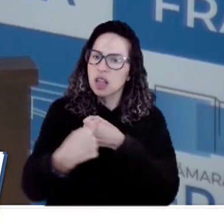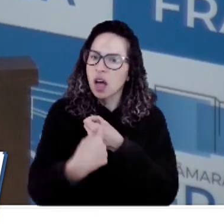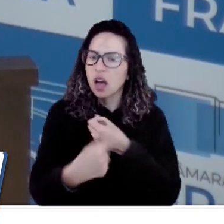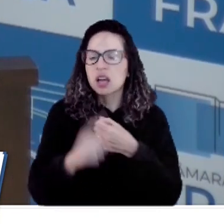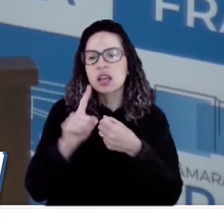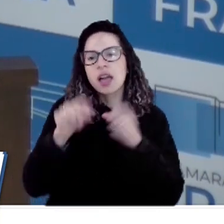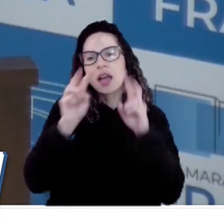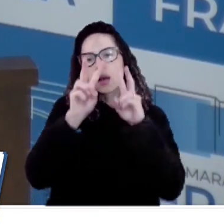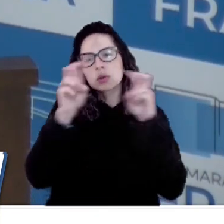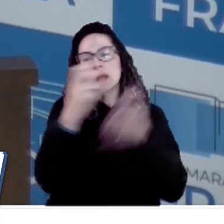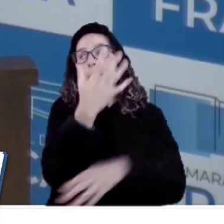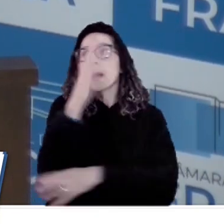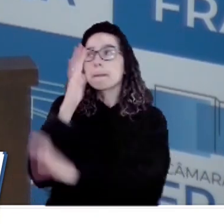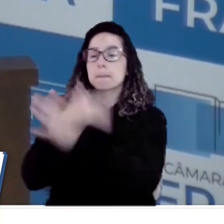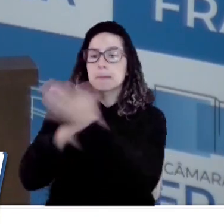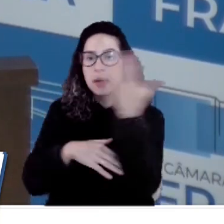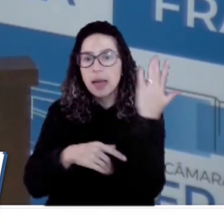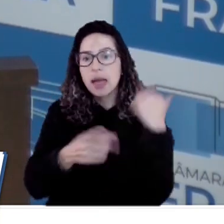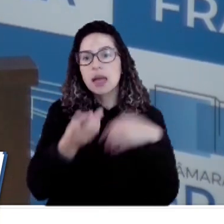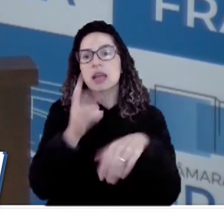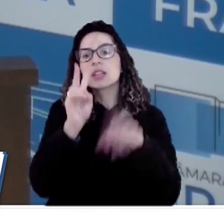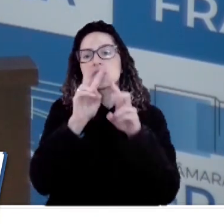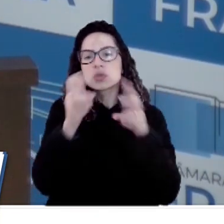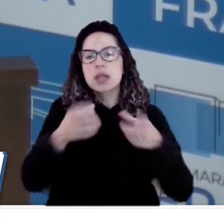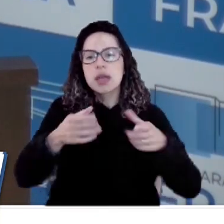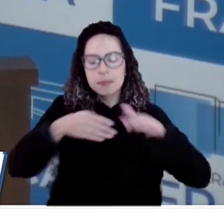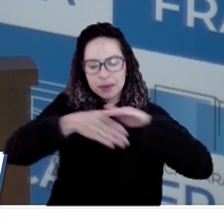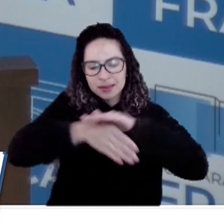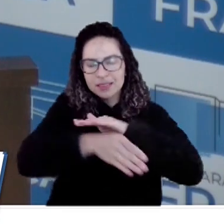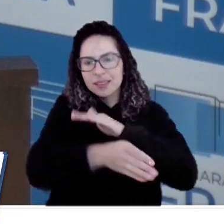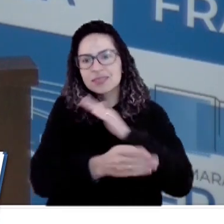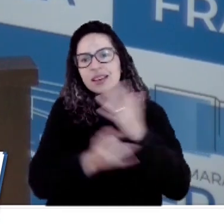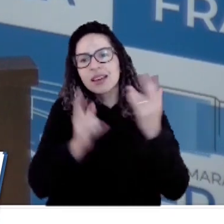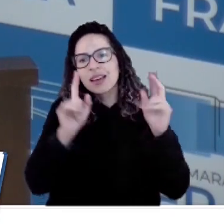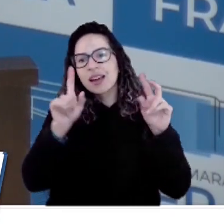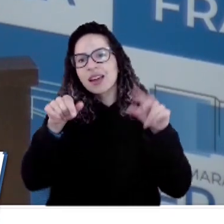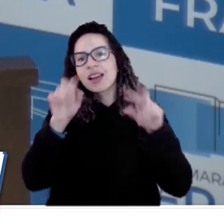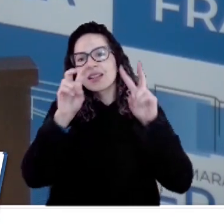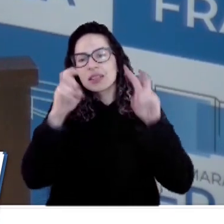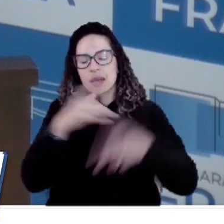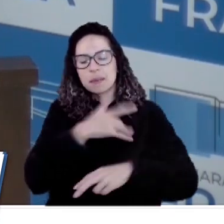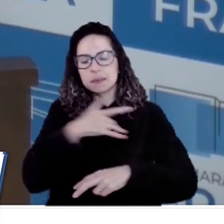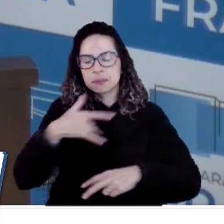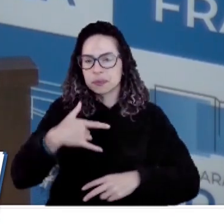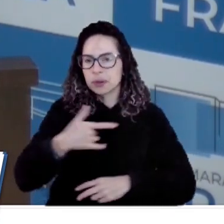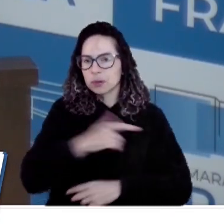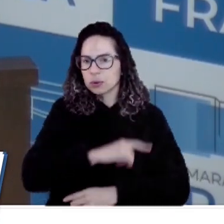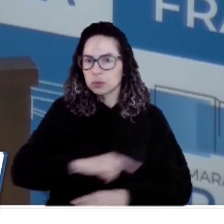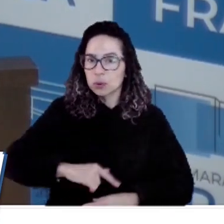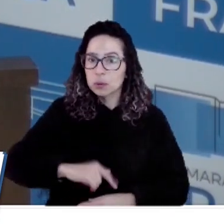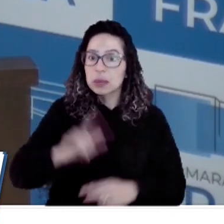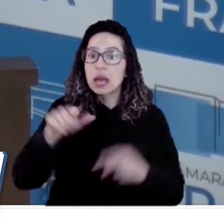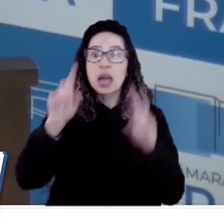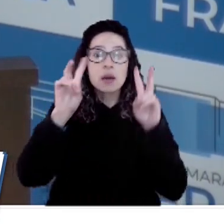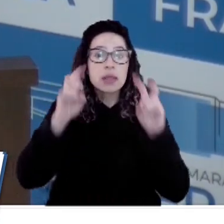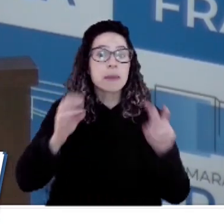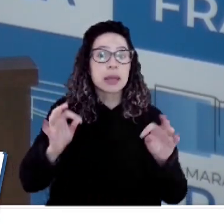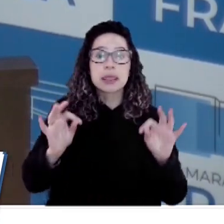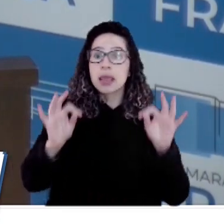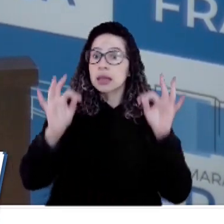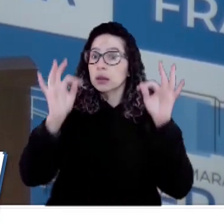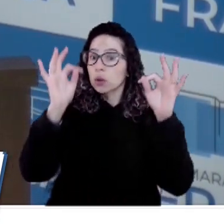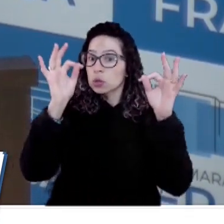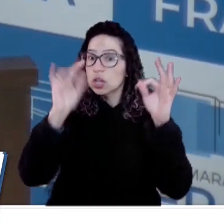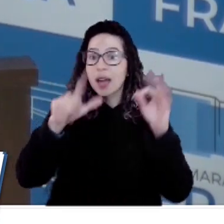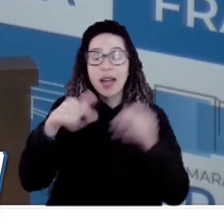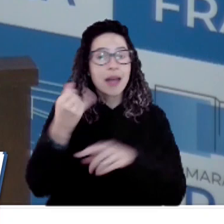ambiental, que é a questão do saneamento, que é a questão da saúde pública, que é a questão tecnológica, que é importante